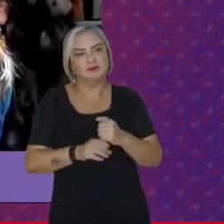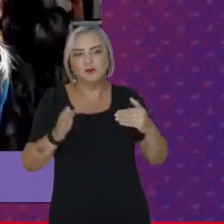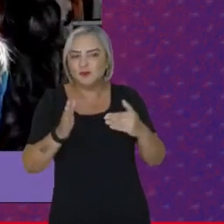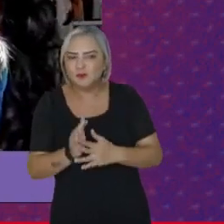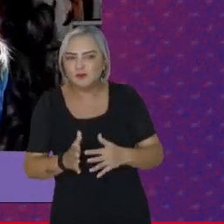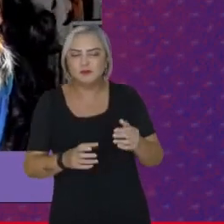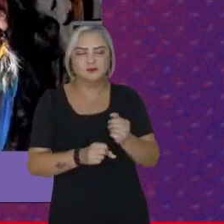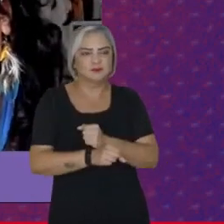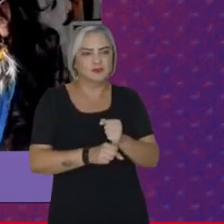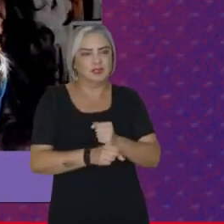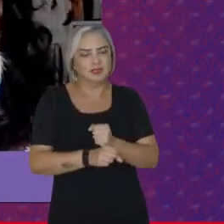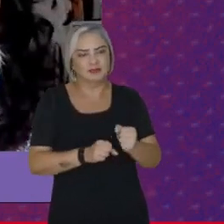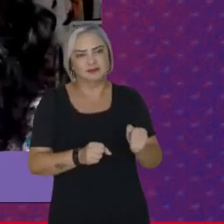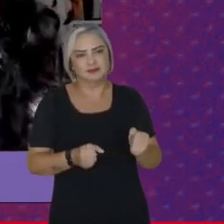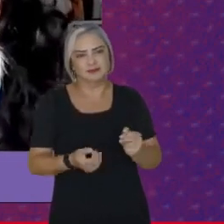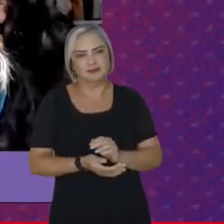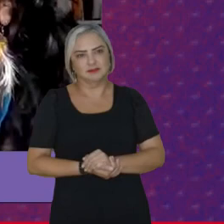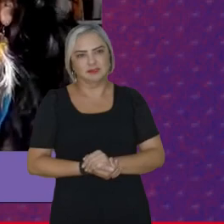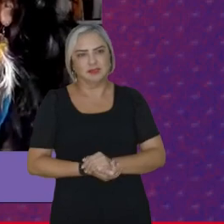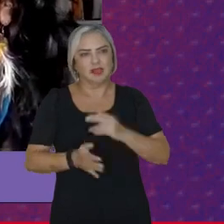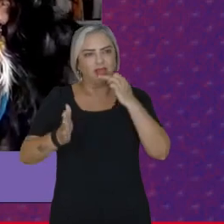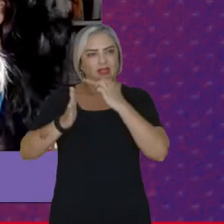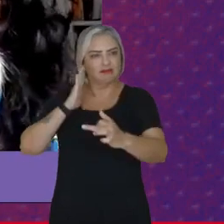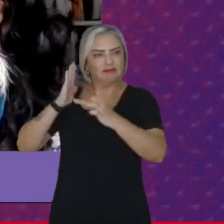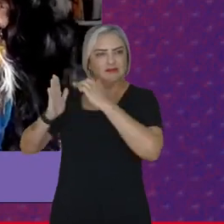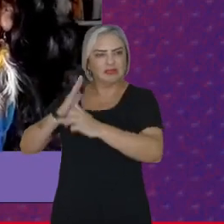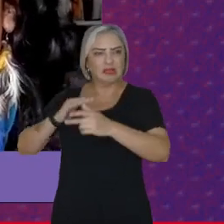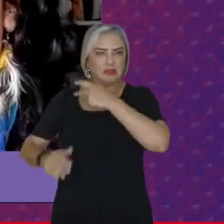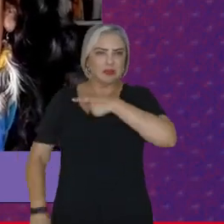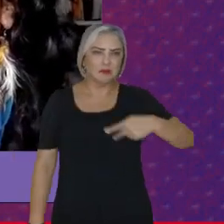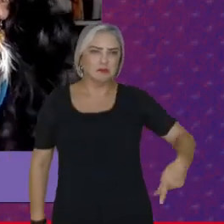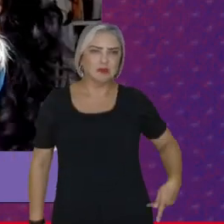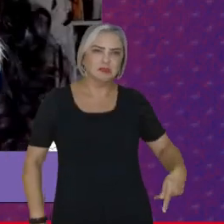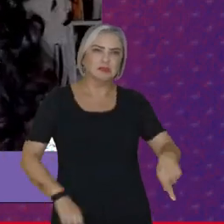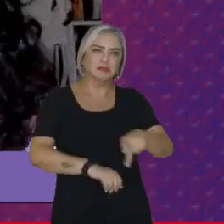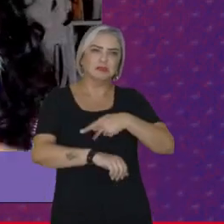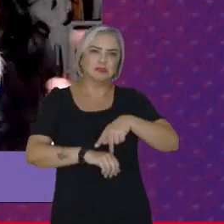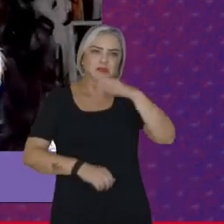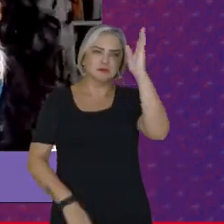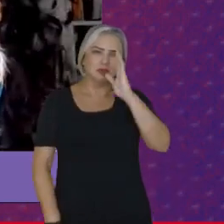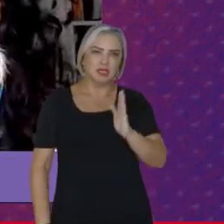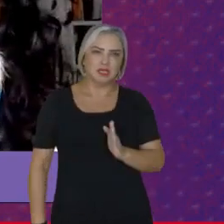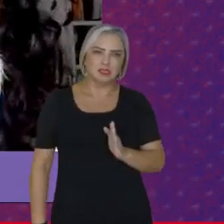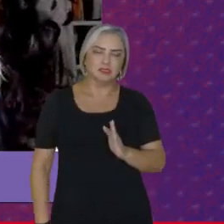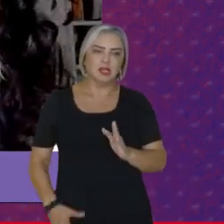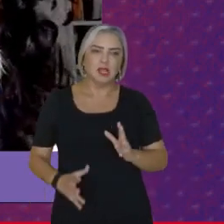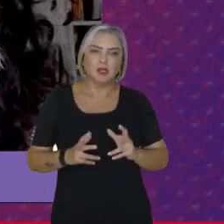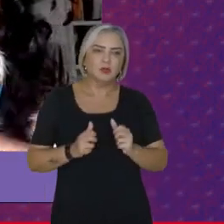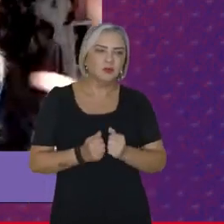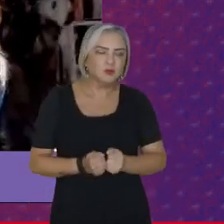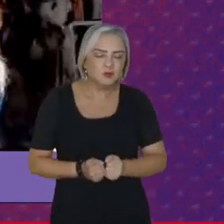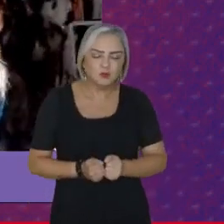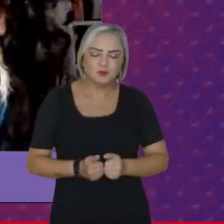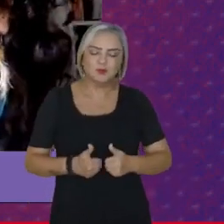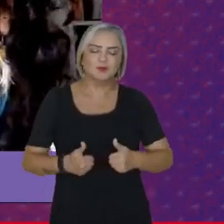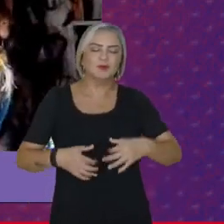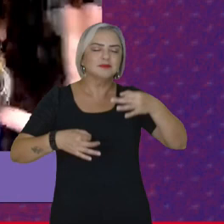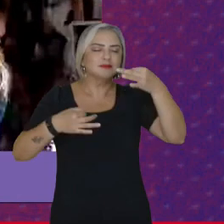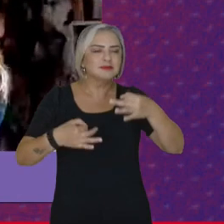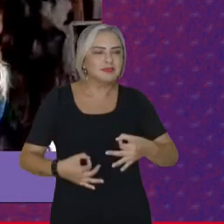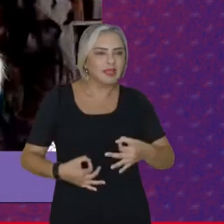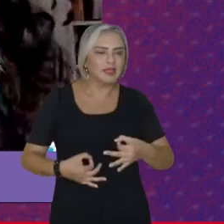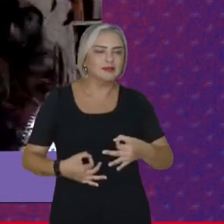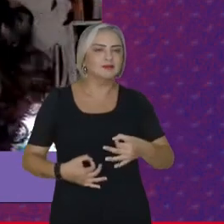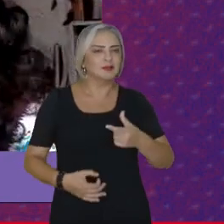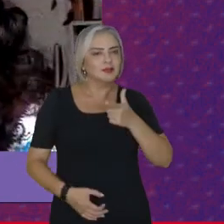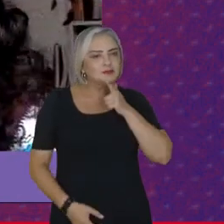ano de ter um genocida como presidente desse país, né? Tudo vai dar certo, né? Nesse sentido, a gente